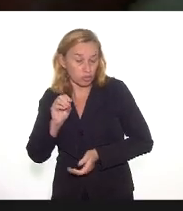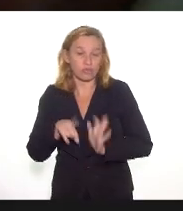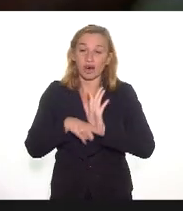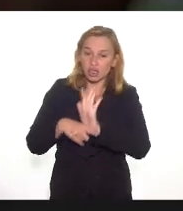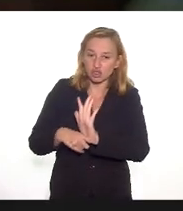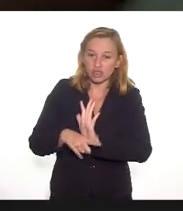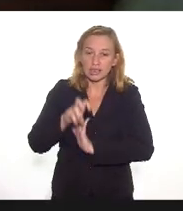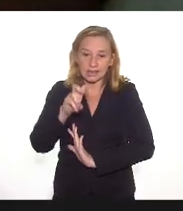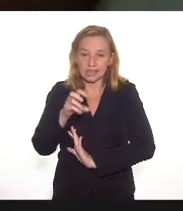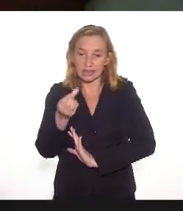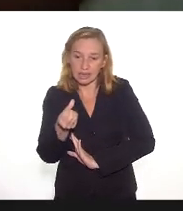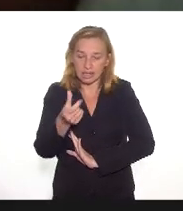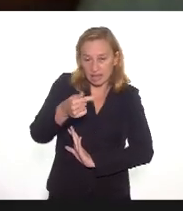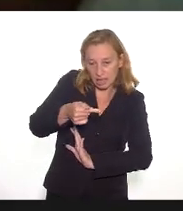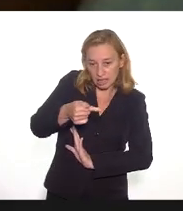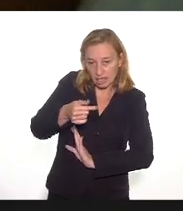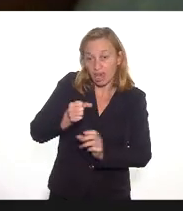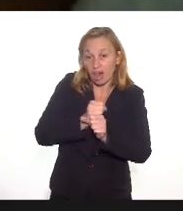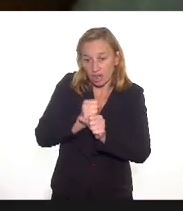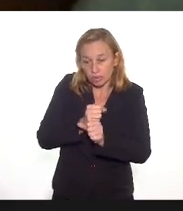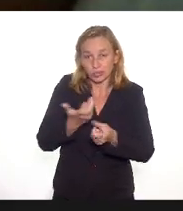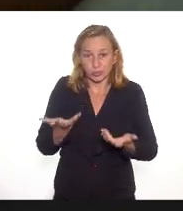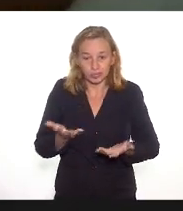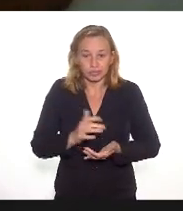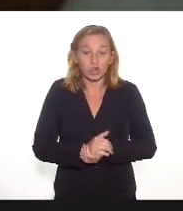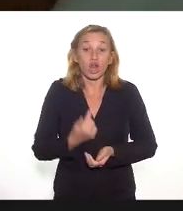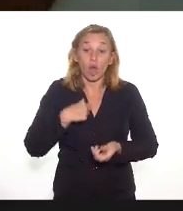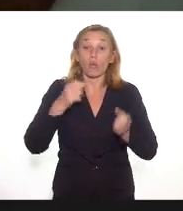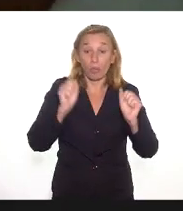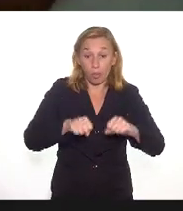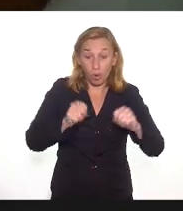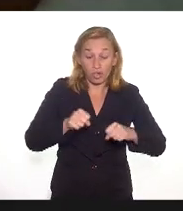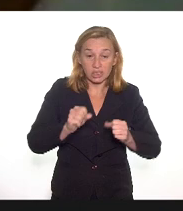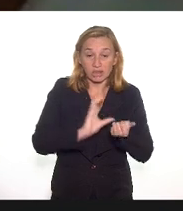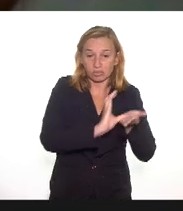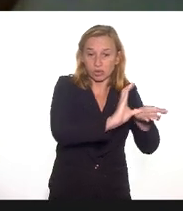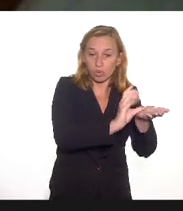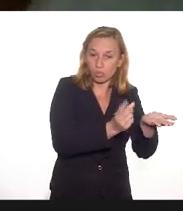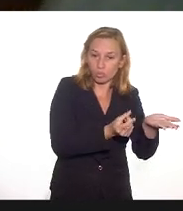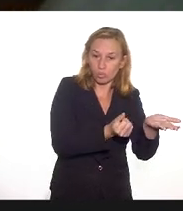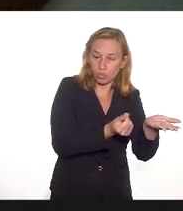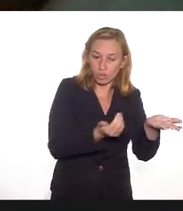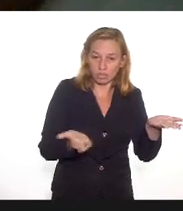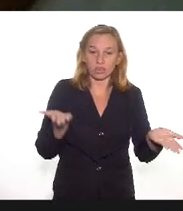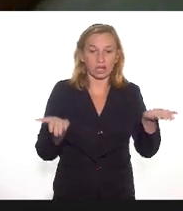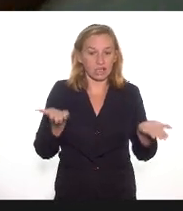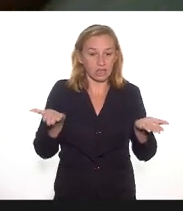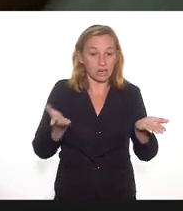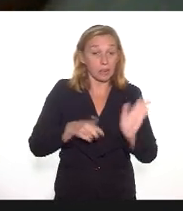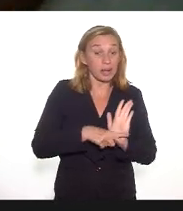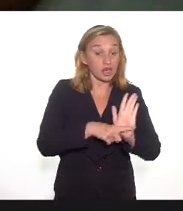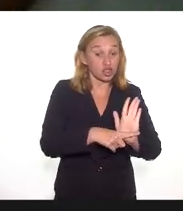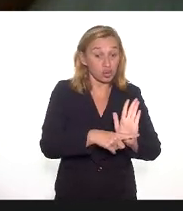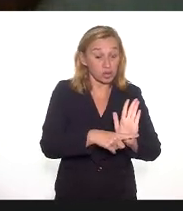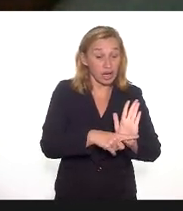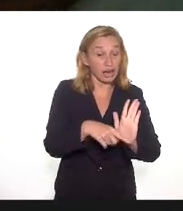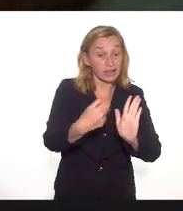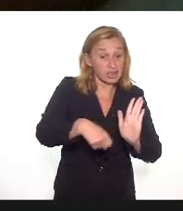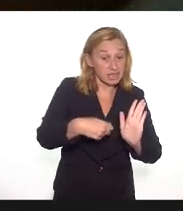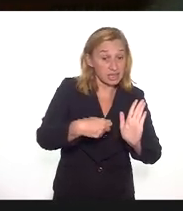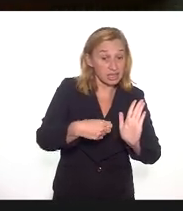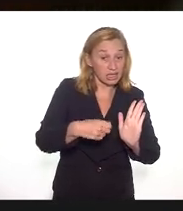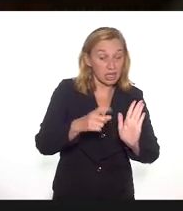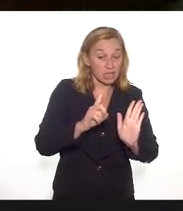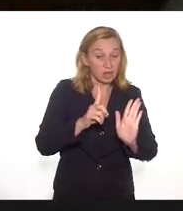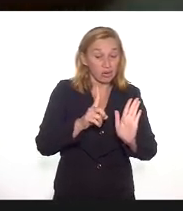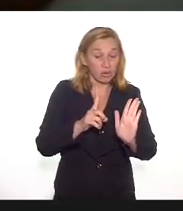que daqui a 5, 6, 7 anos eu possa ter um orçamento equilibrado para atender necessidades. Não do ponto de